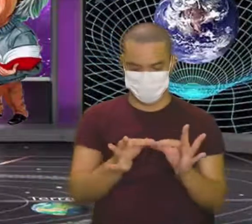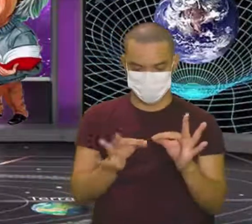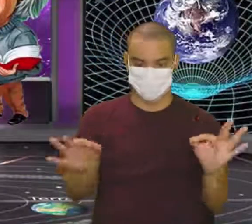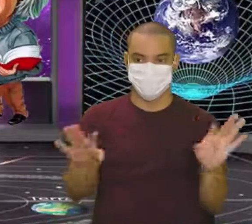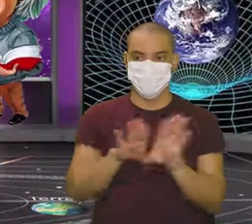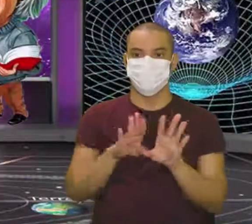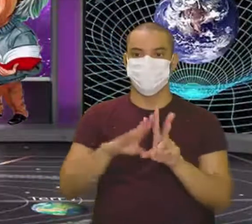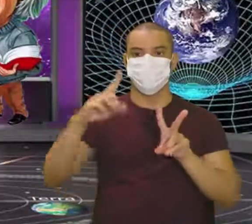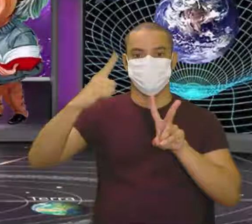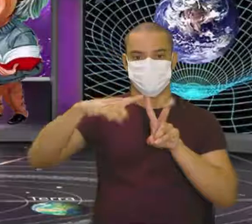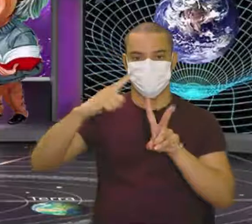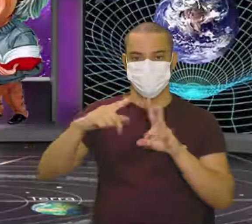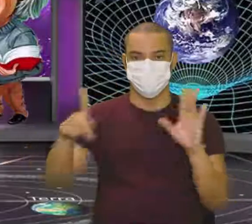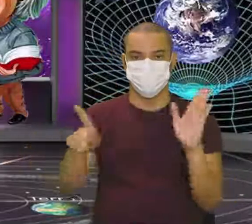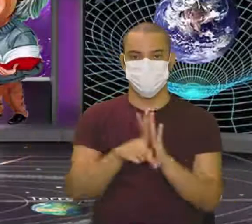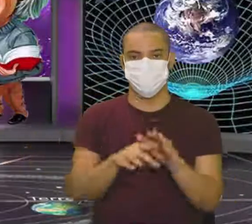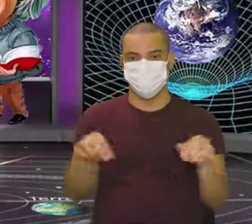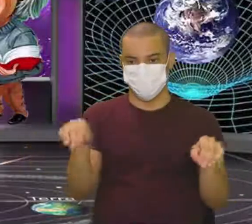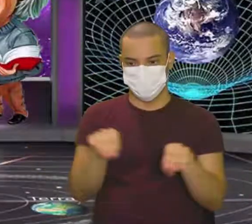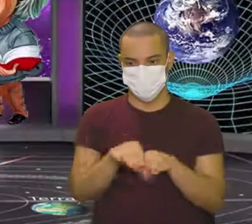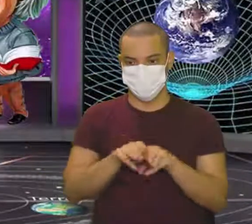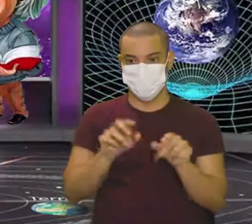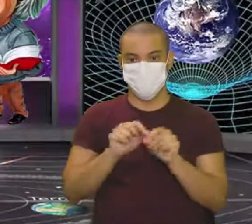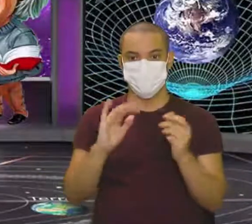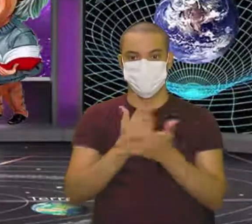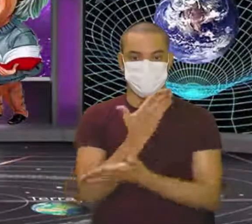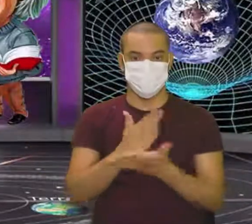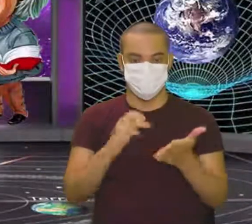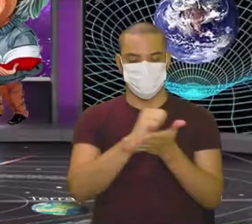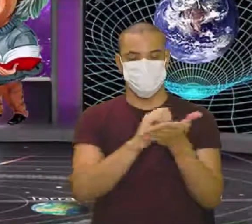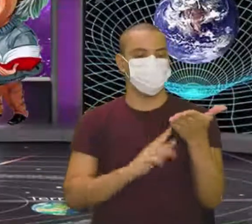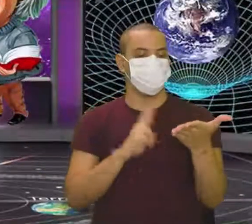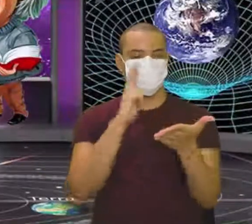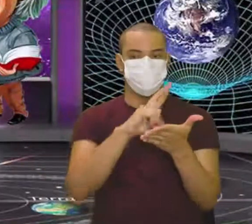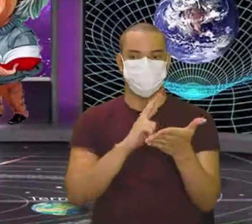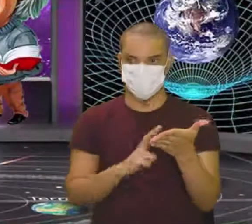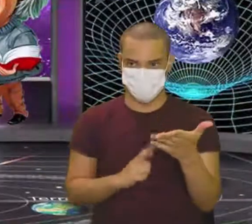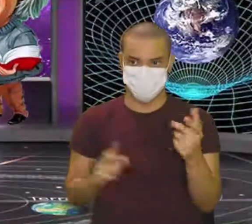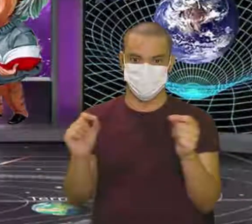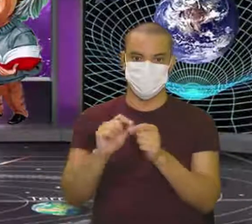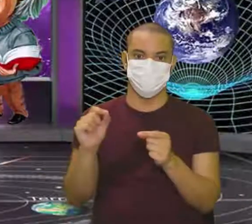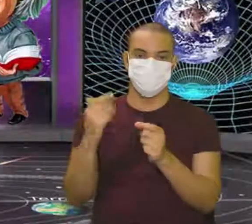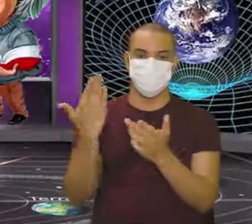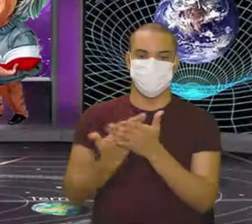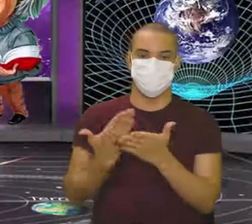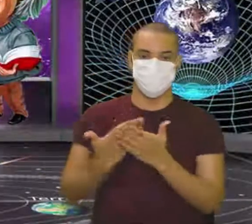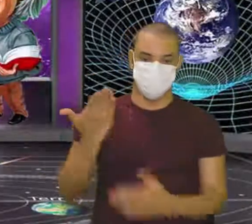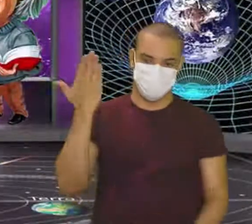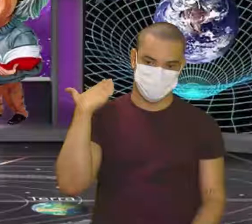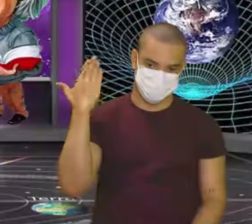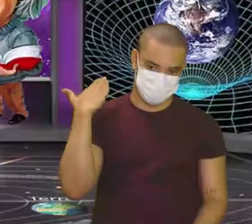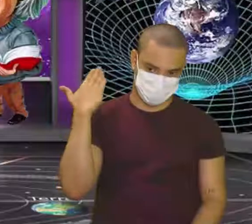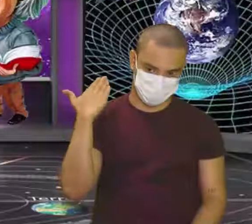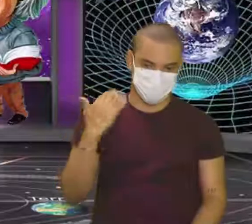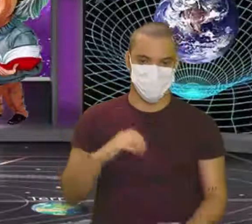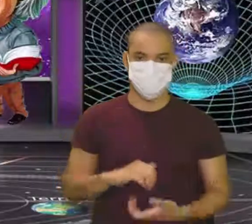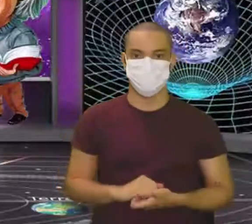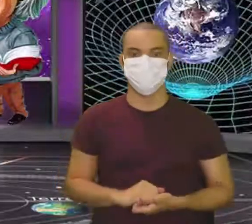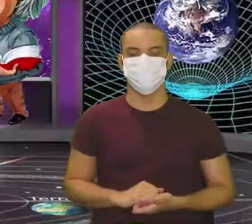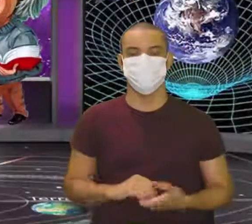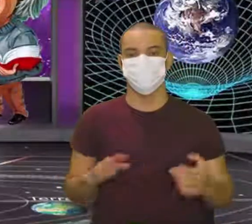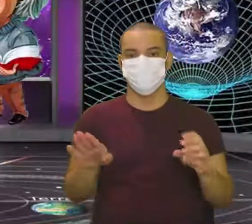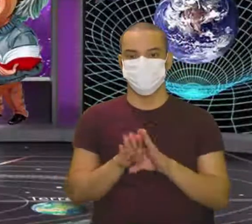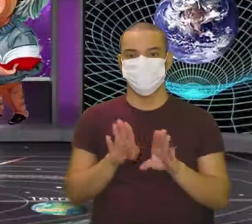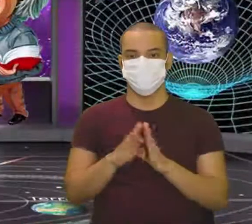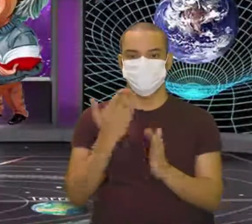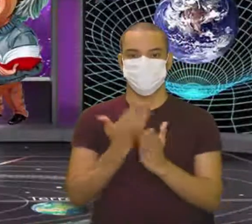do vetor indução magnética e fazer alguns exercícios que, como nós fizemos aí na aula passada. E nessa aula a gente também vai